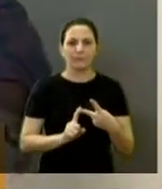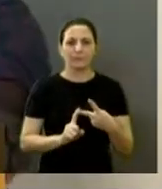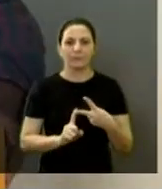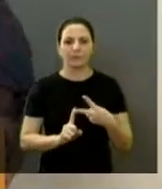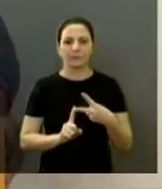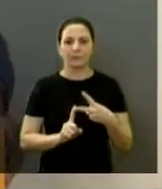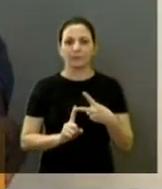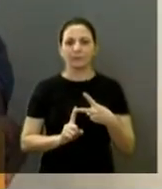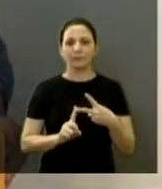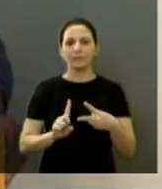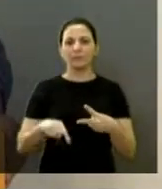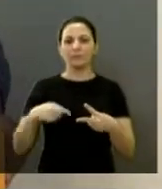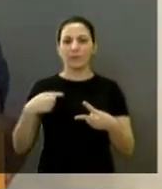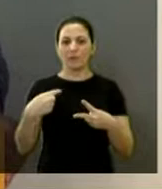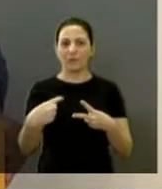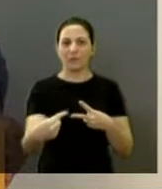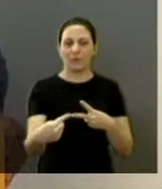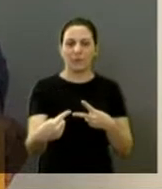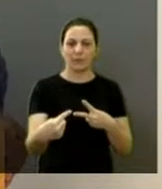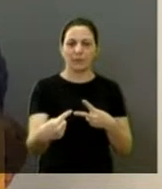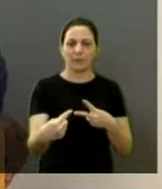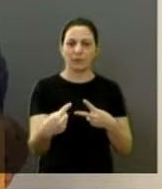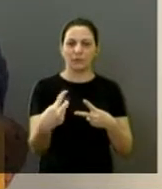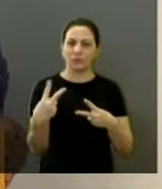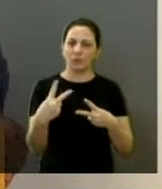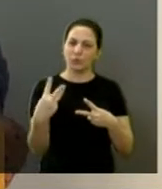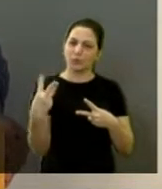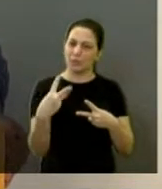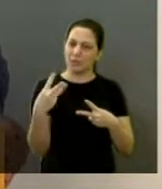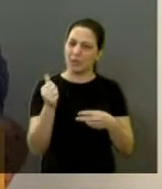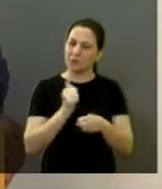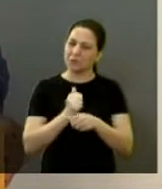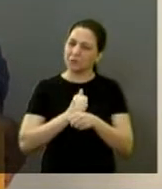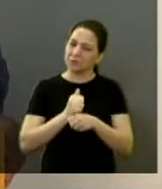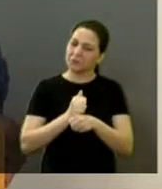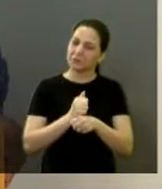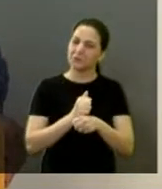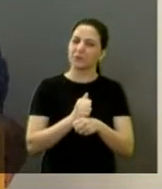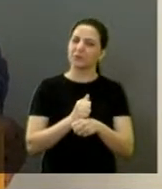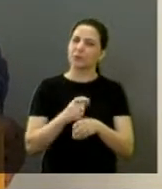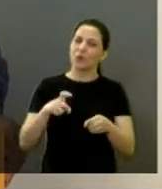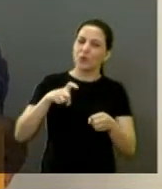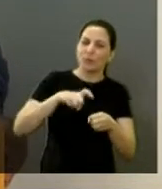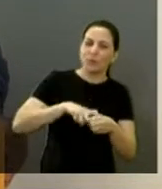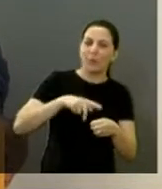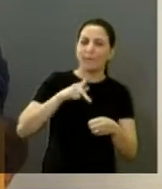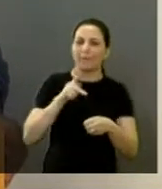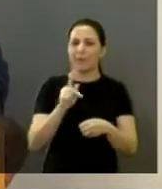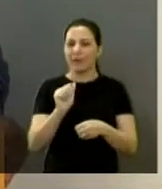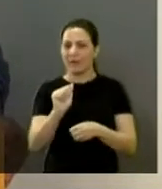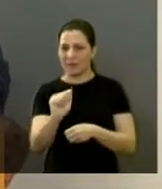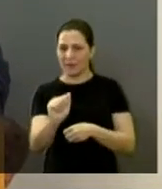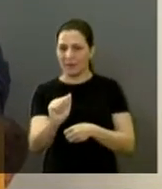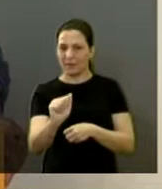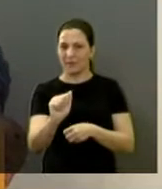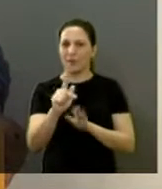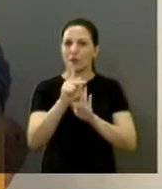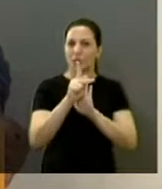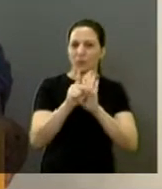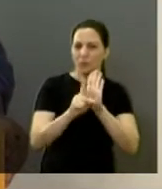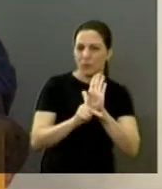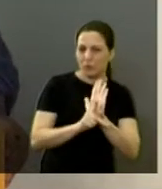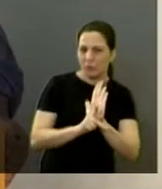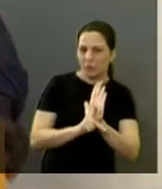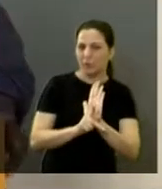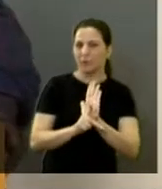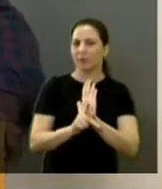depois de apreendido quase dois ou três anos é a volta do ppa que é o programa de aquisição de